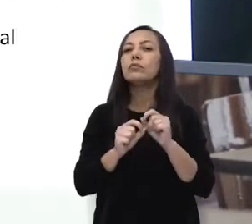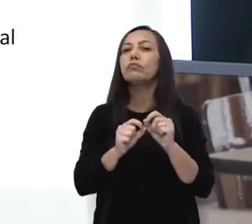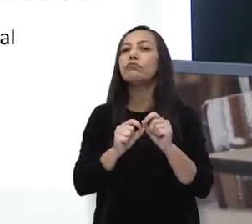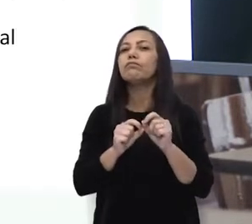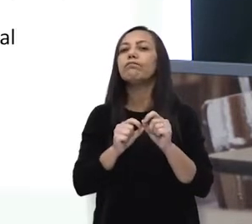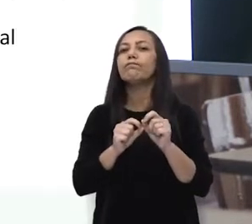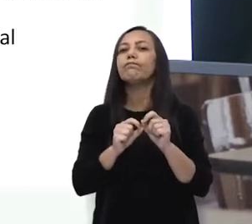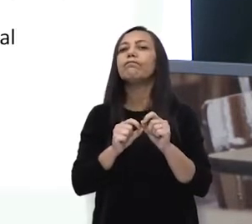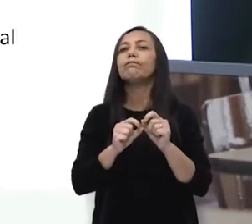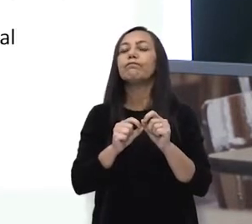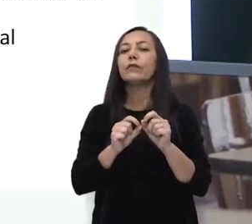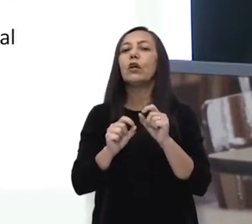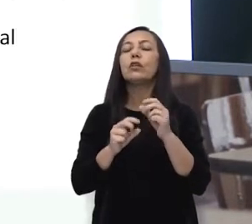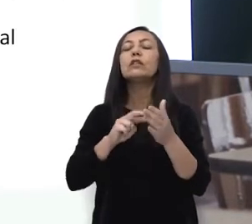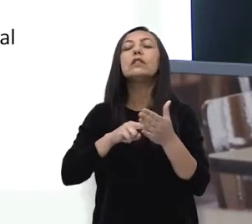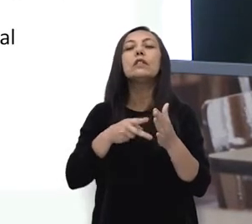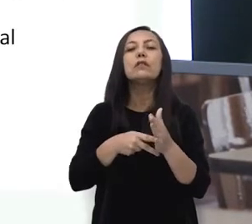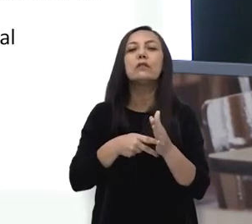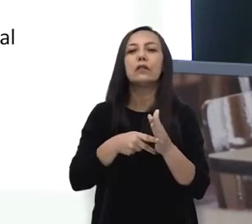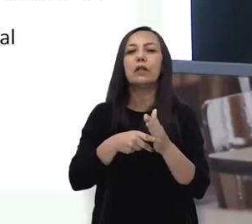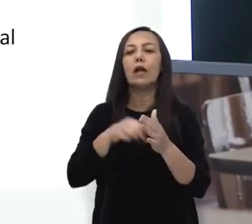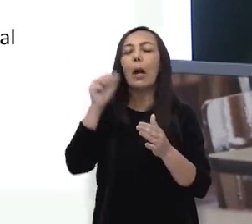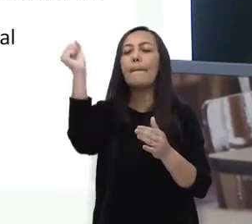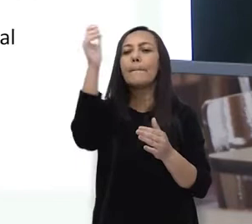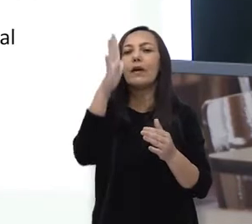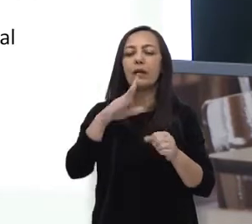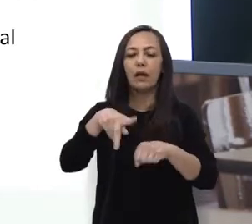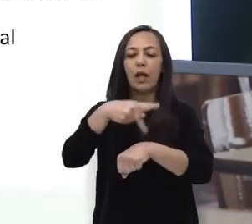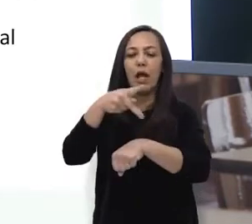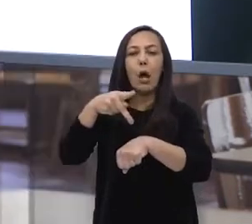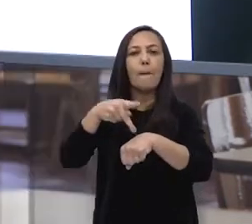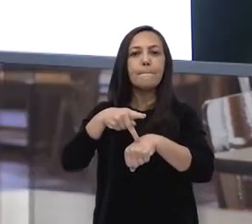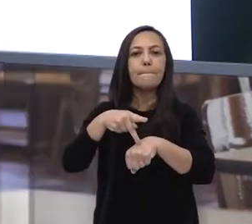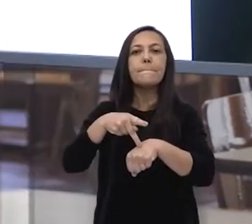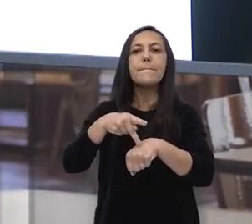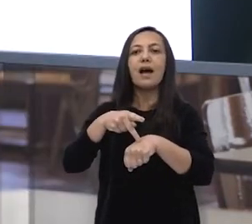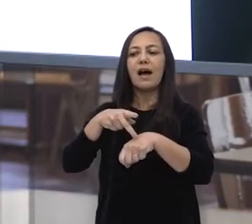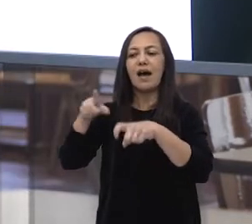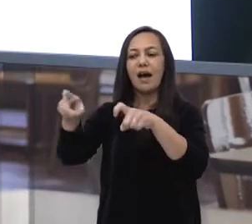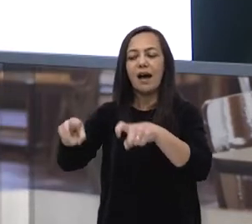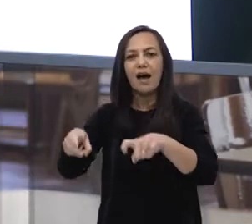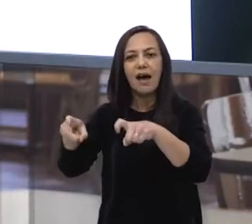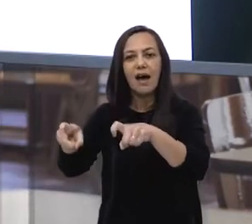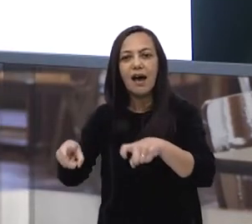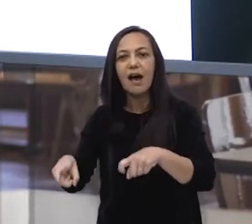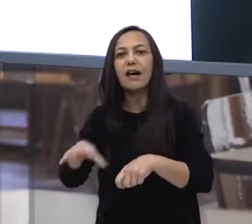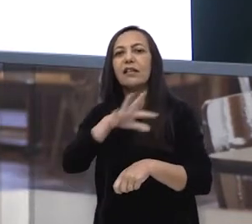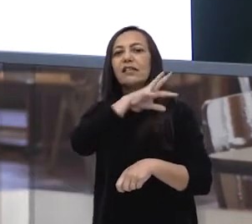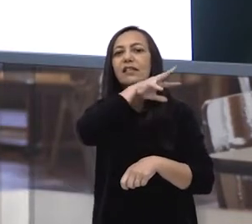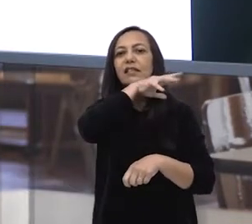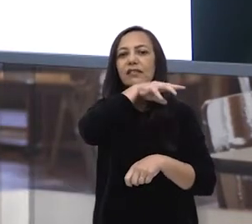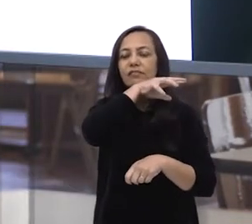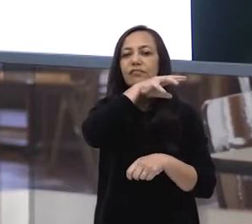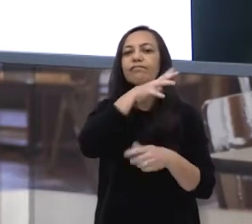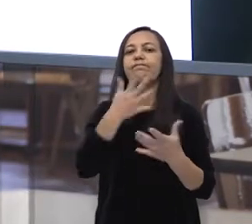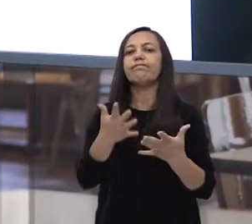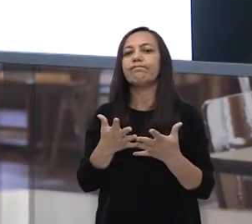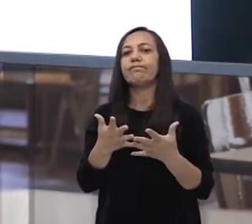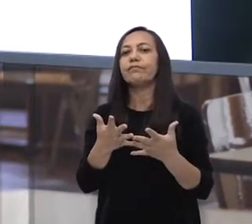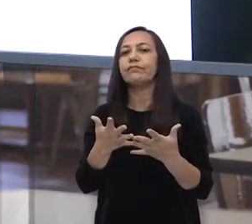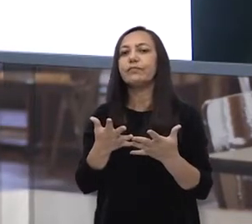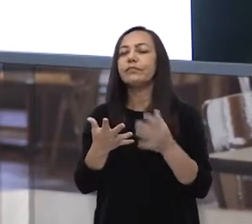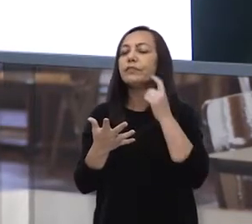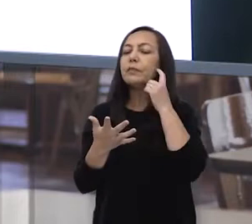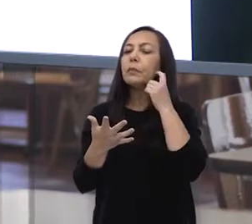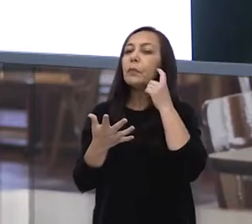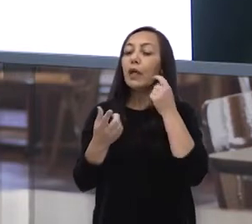majoritariamente do setor primário, ou seja, um país agrícola, onde toda a sua economia era voltada para a agricultura.